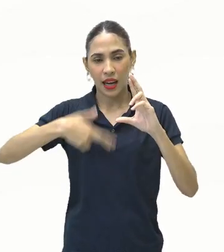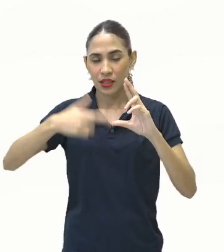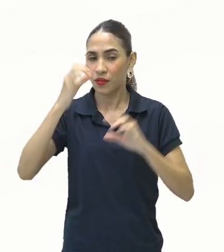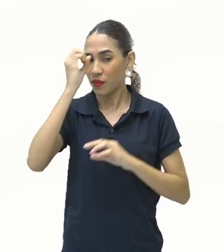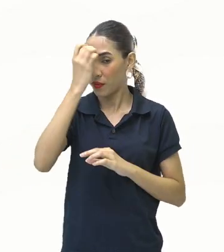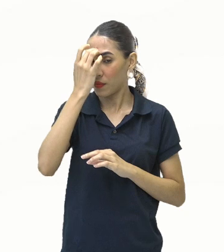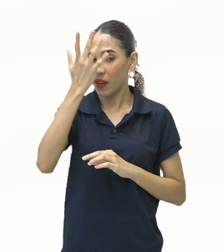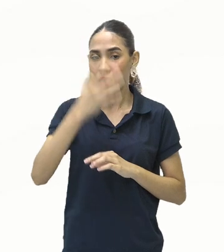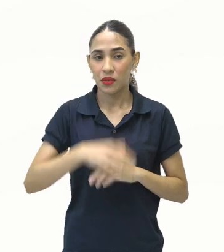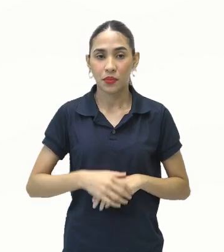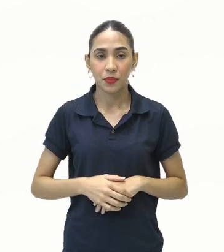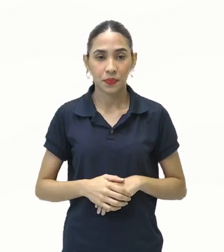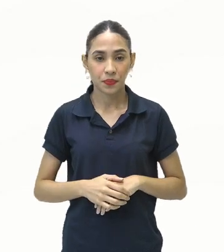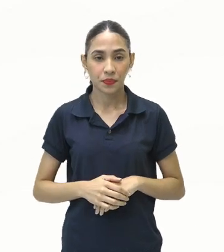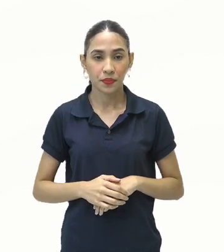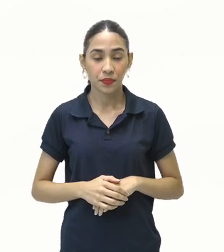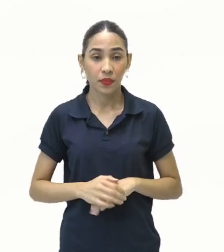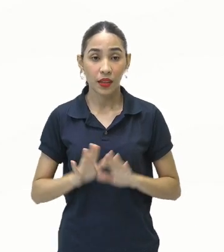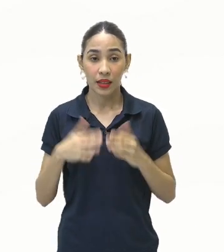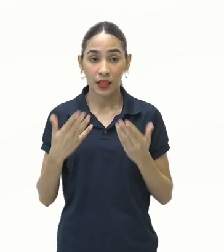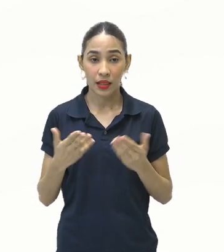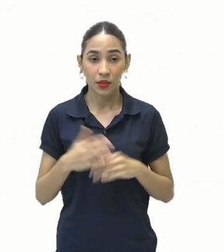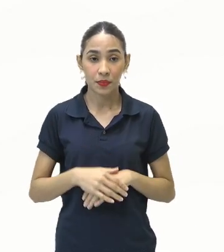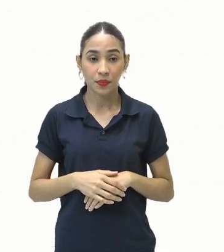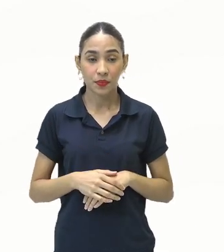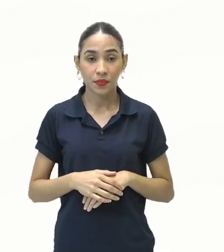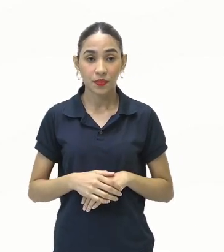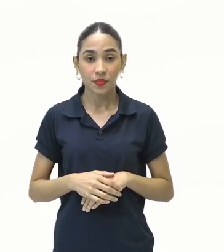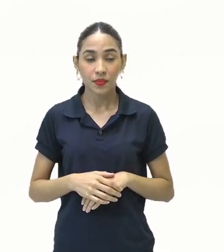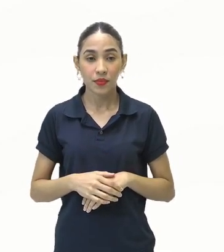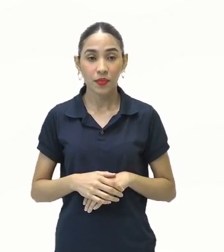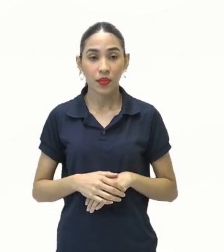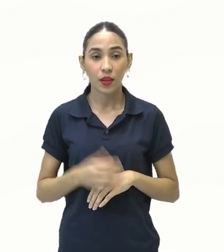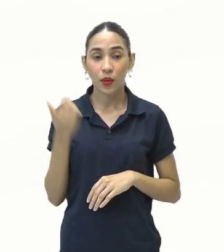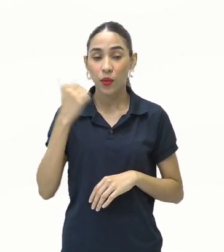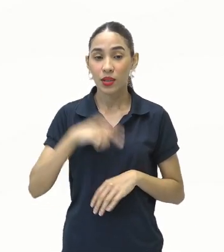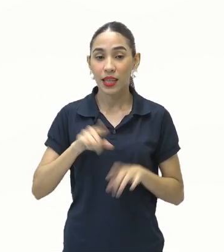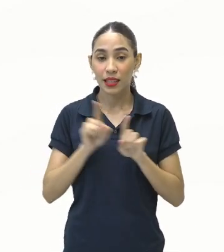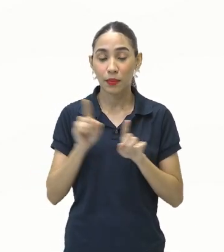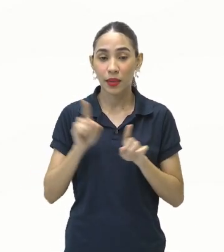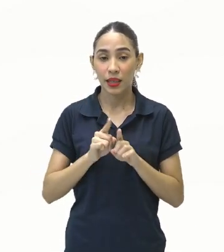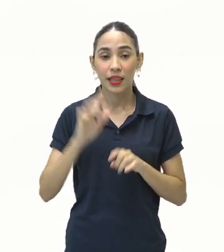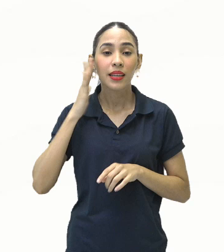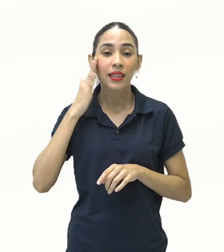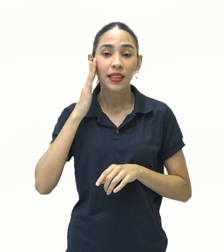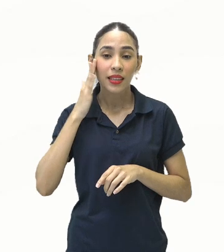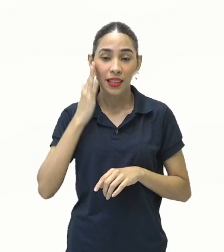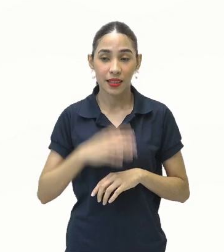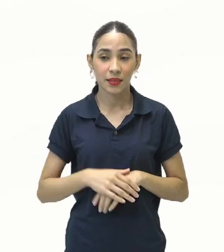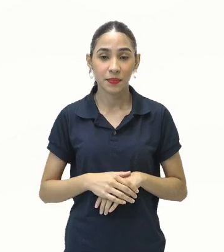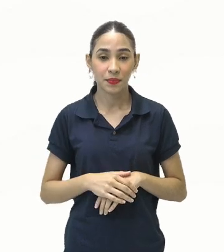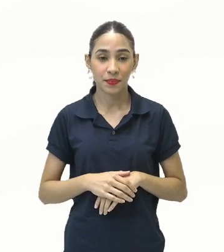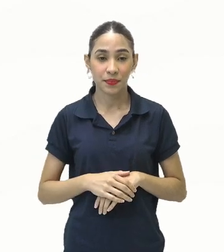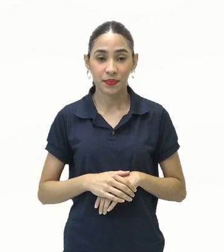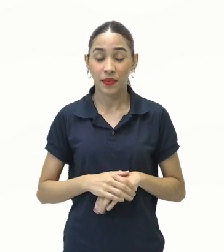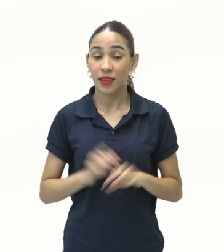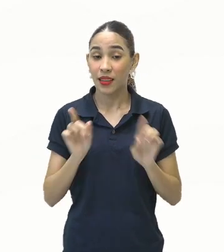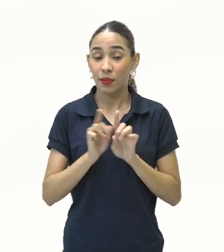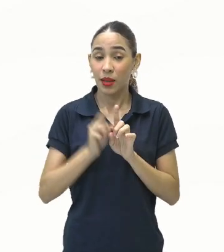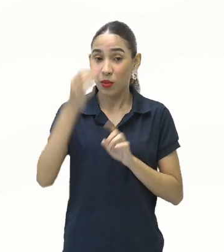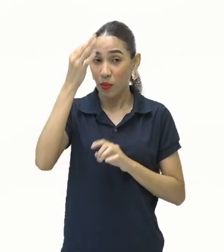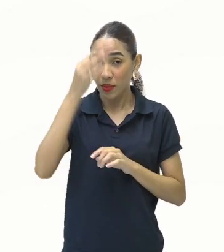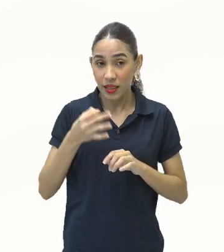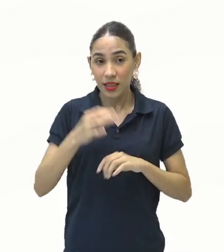facilmente, tá? Então, aí a gente consegue entender essas estruturas compreendendo